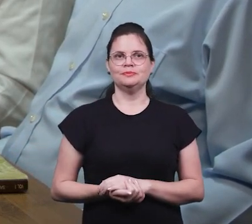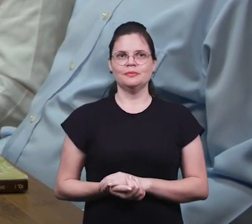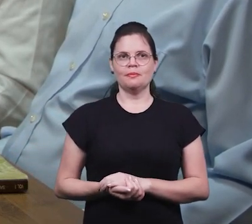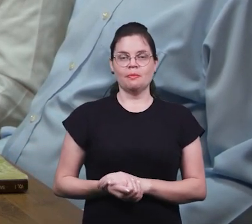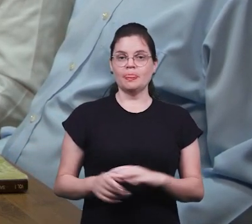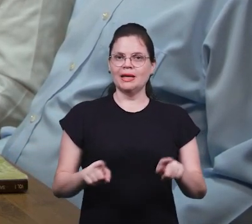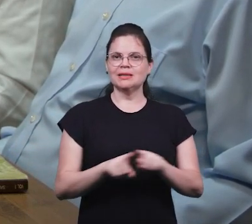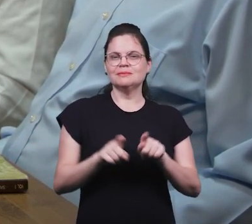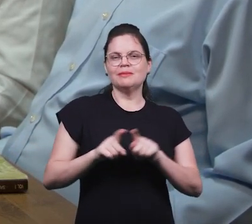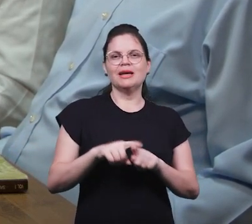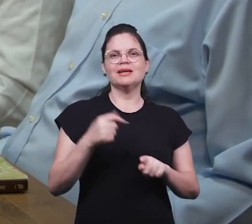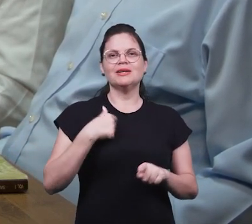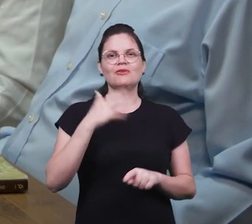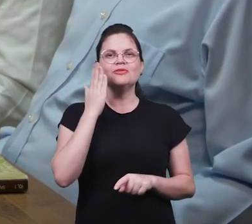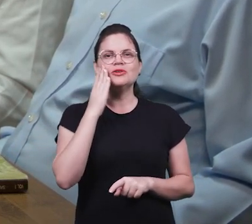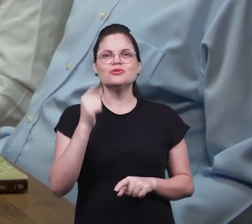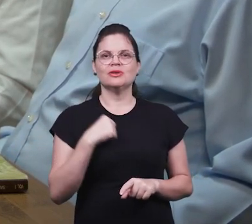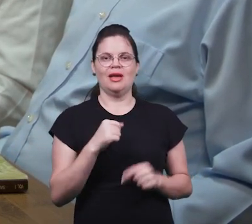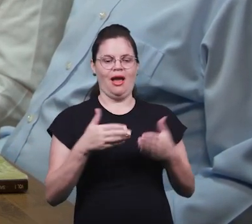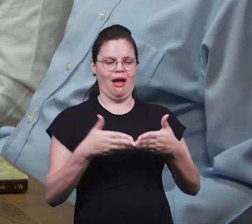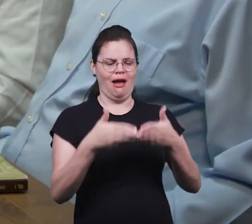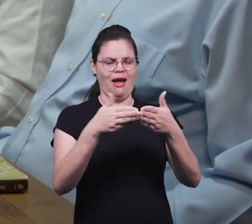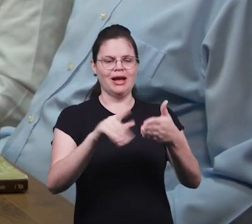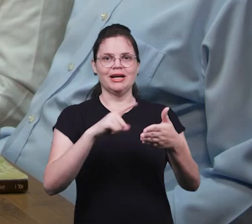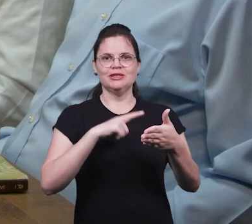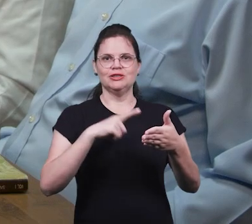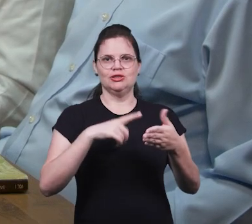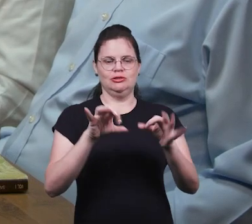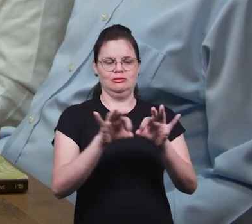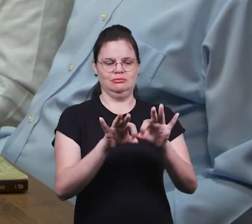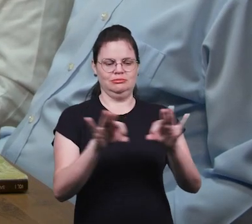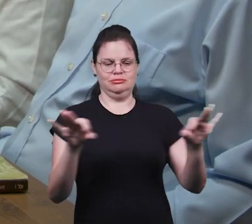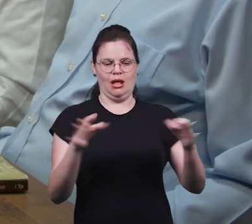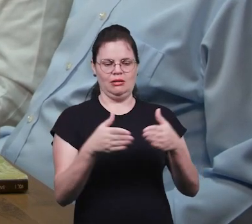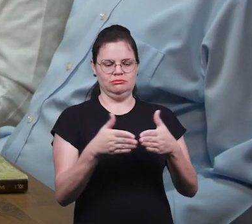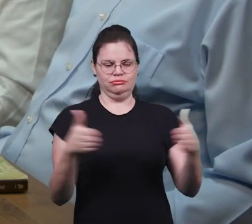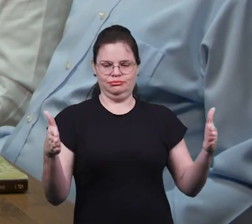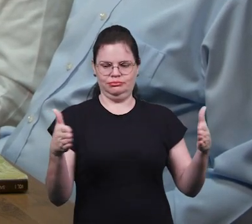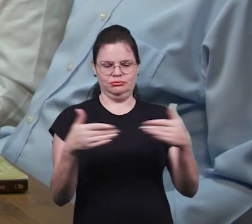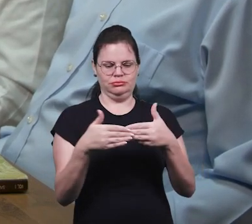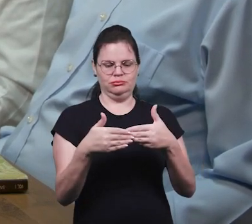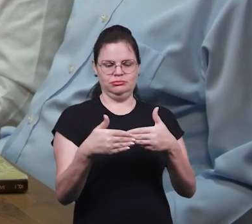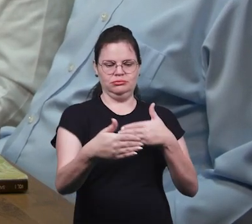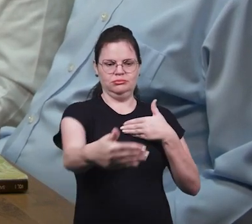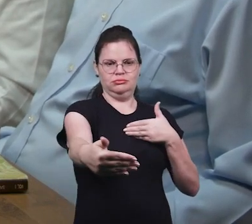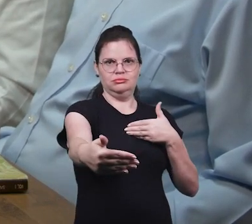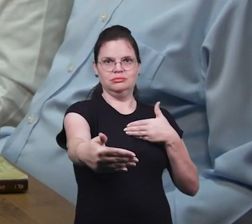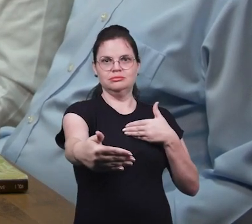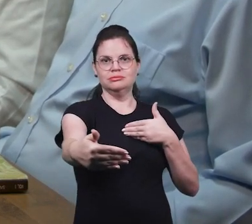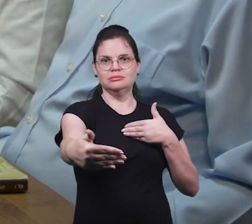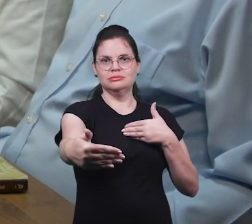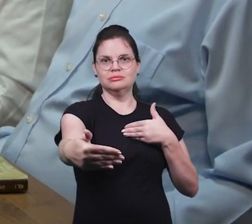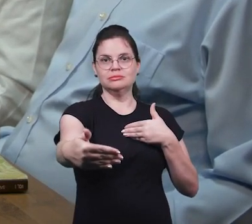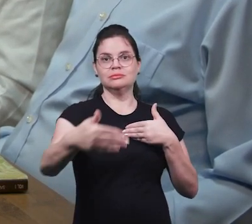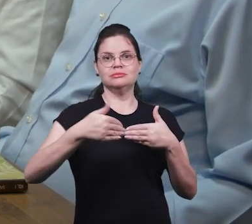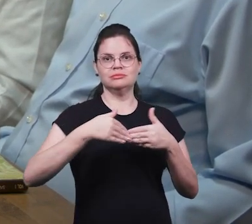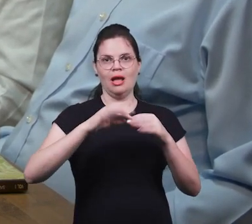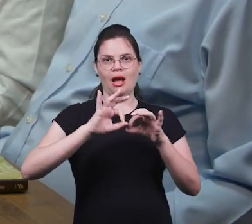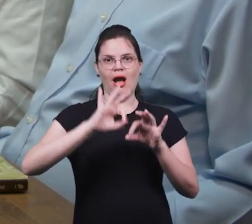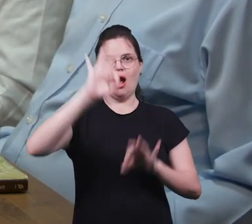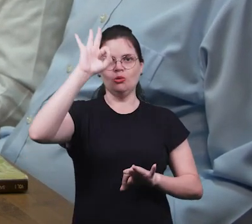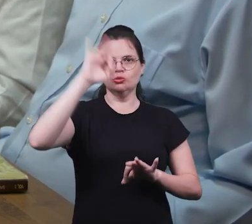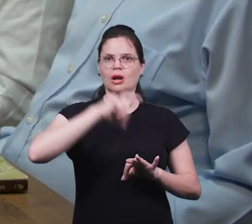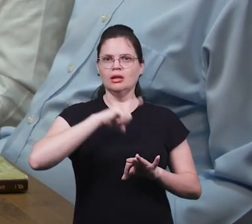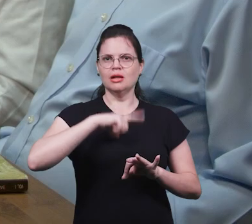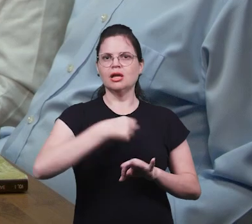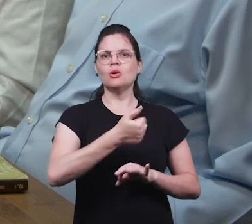medidas. Largura, altura, não é? Comprimento, mas a porta não é mencionada a medida, né?